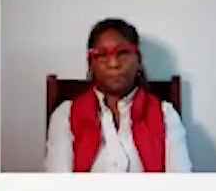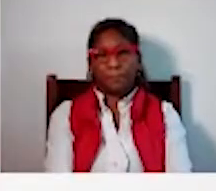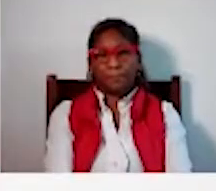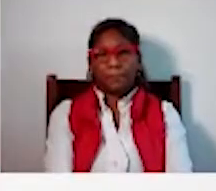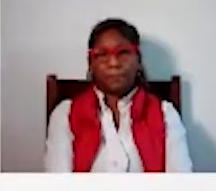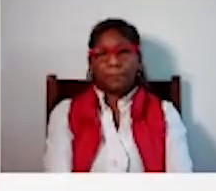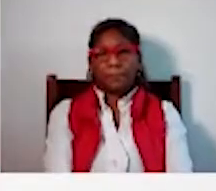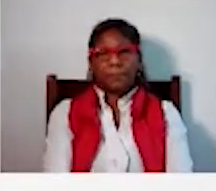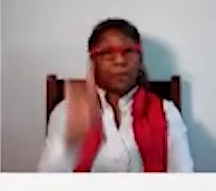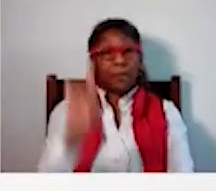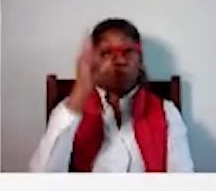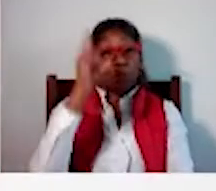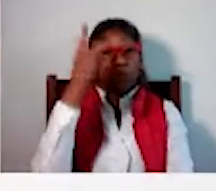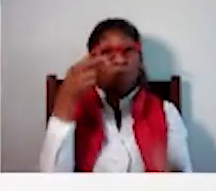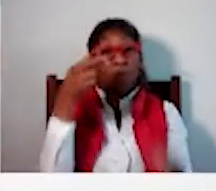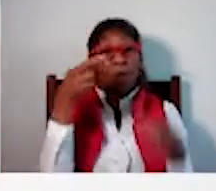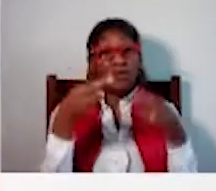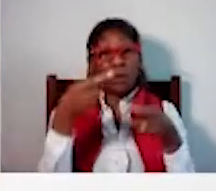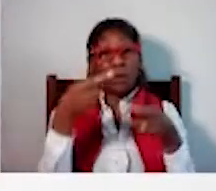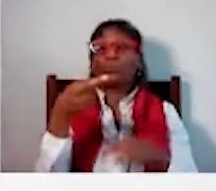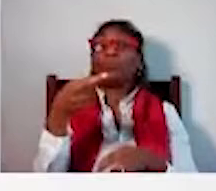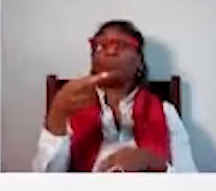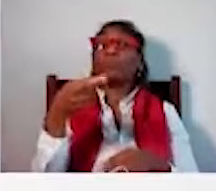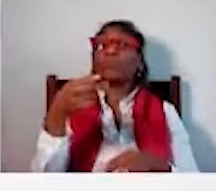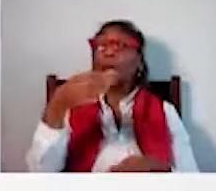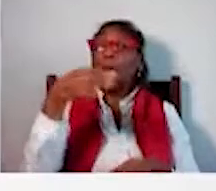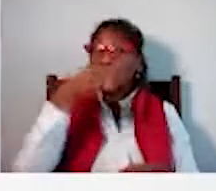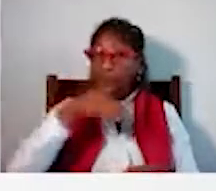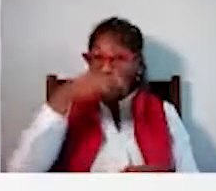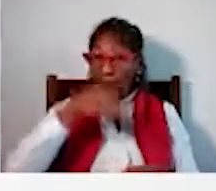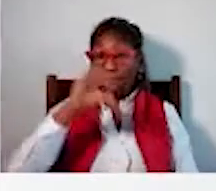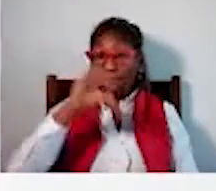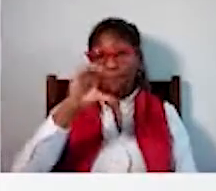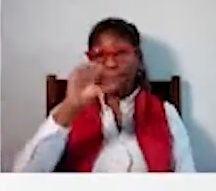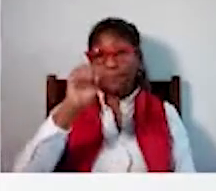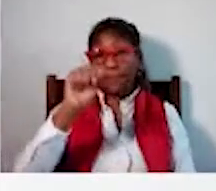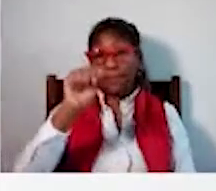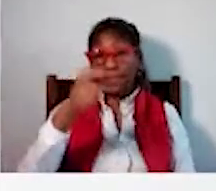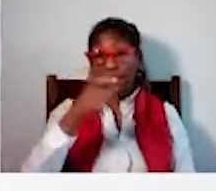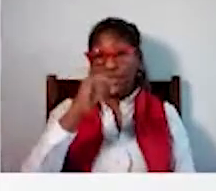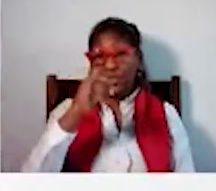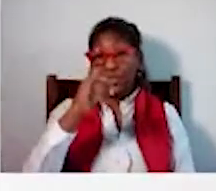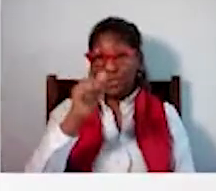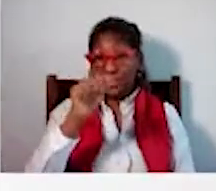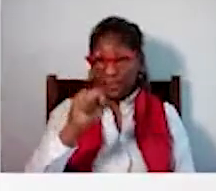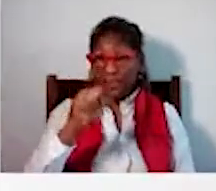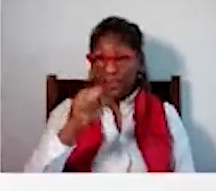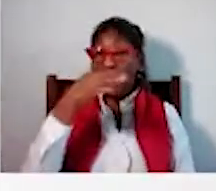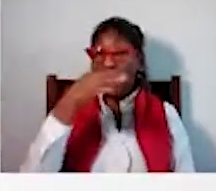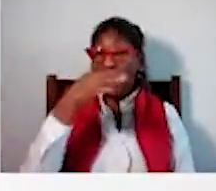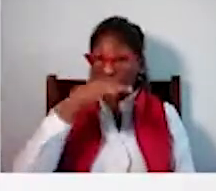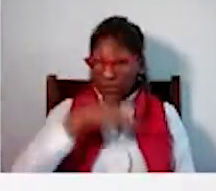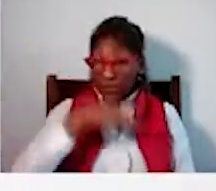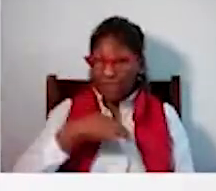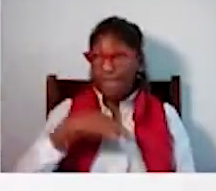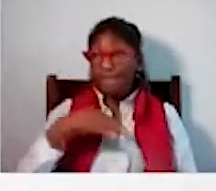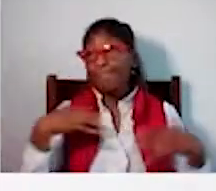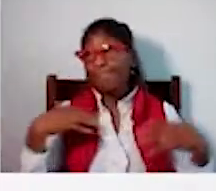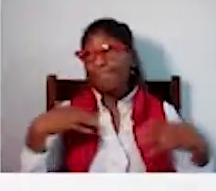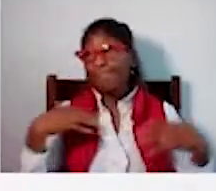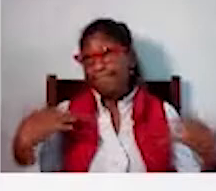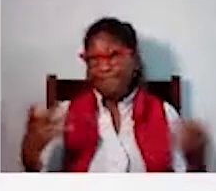Por último, aqui a região de Caxias do Sul. Caxias do Sul tinha visto na semana anterior hospitalizações confirmadas